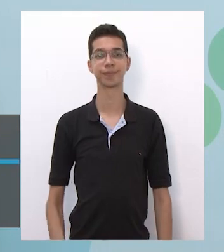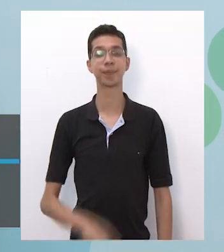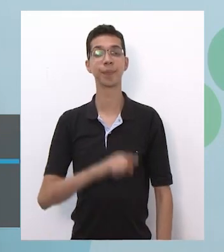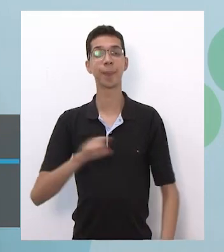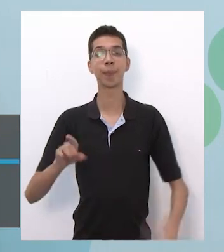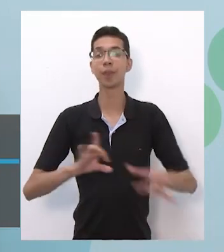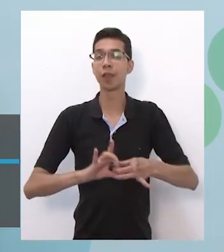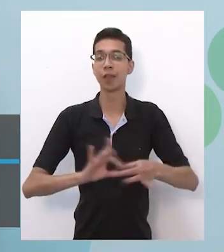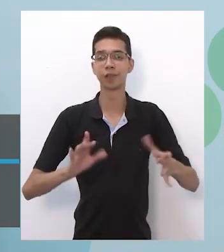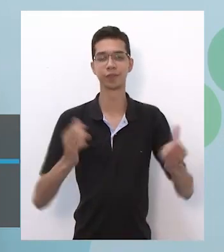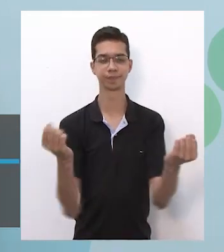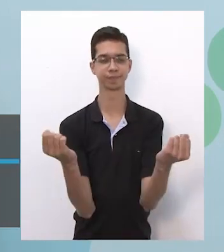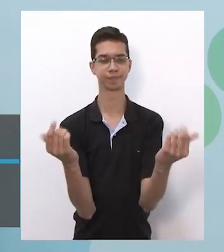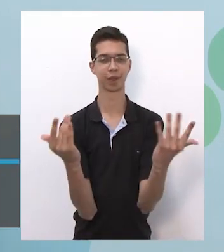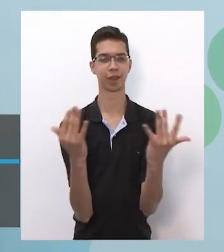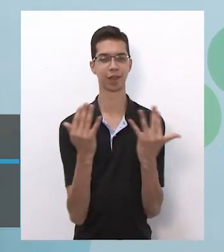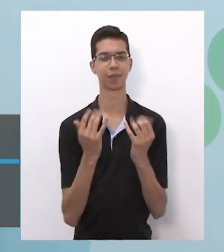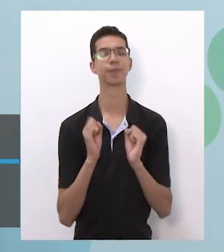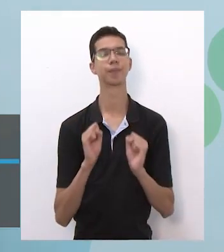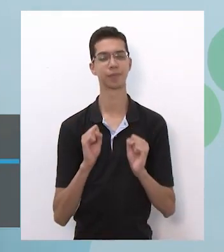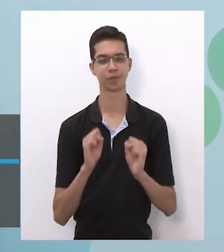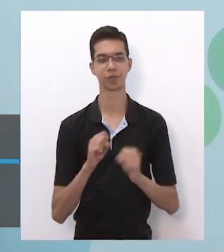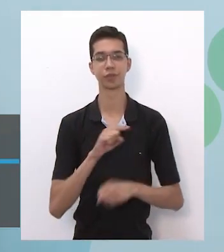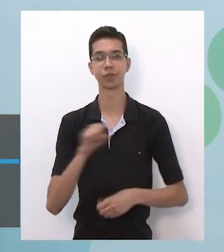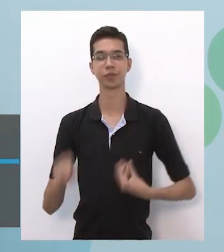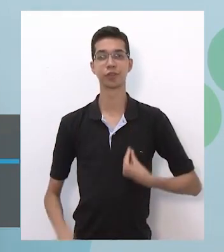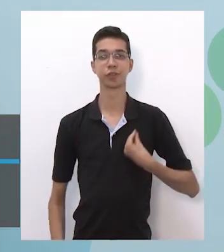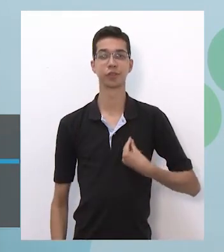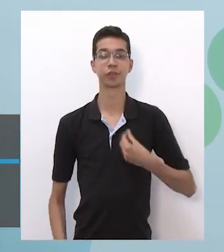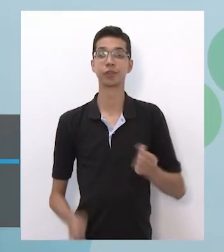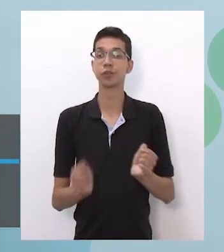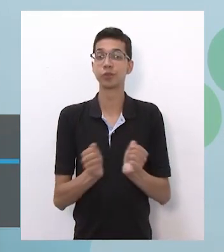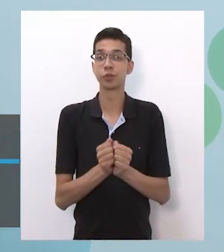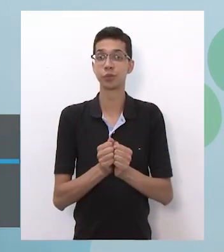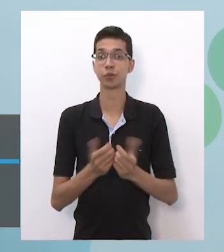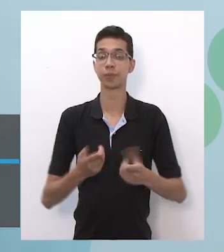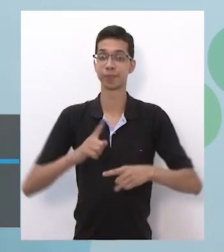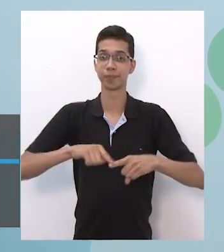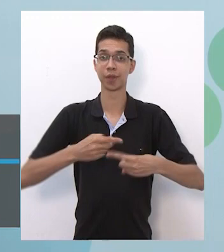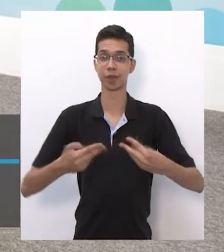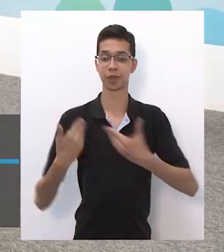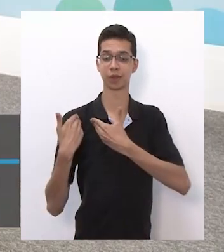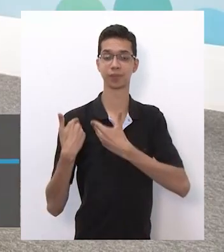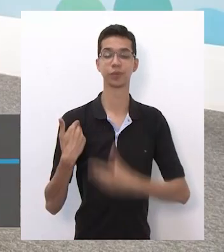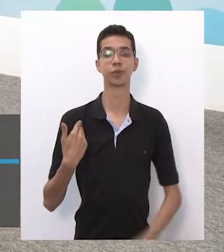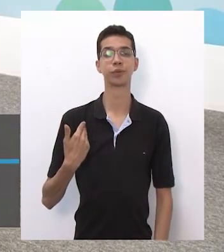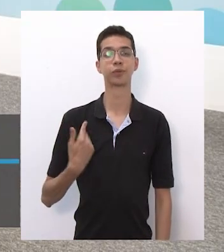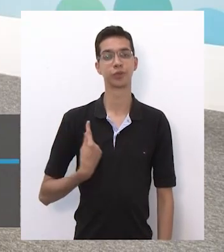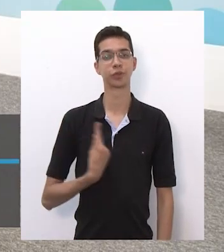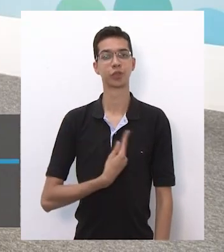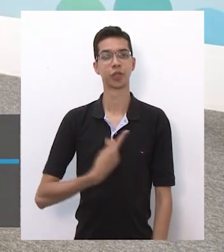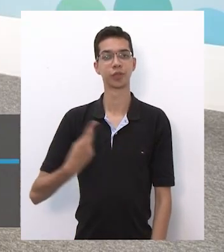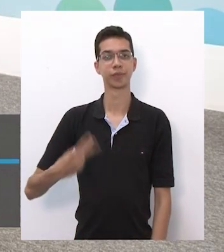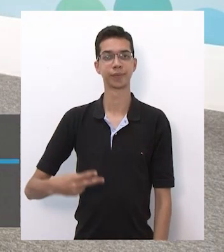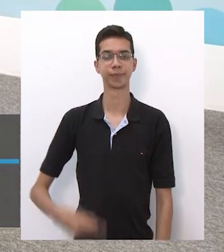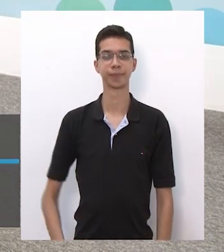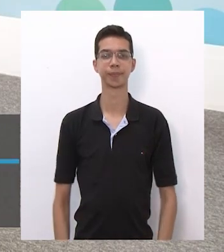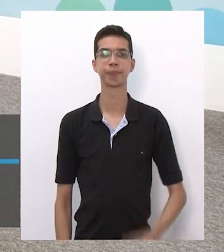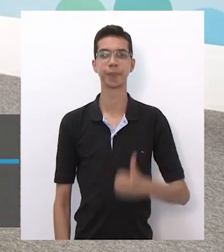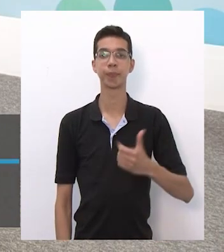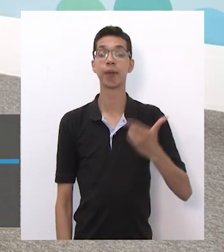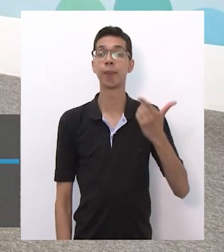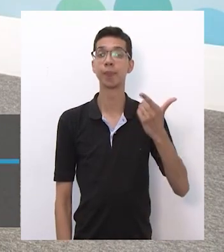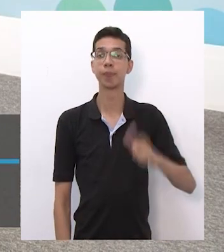vir, precisam só realmente estar presentes lá conosco, que todo o restante vai ser nossa responsabilidade. Uma outra pergunta